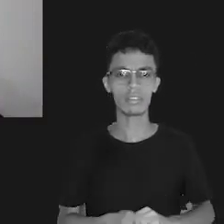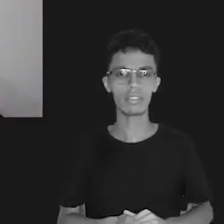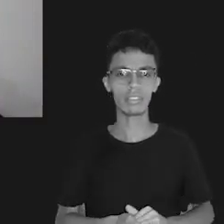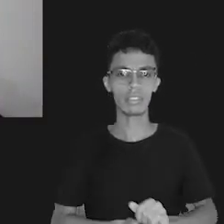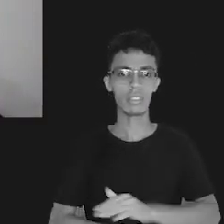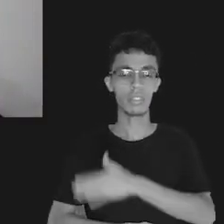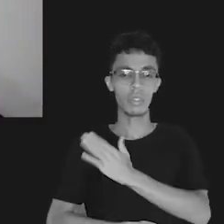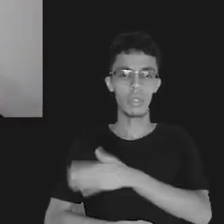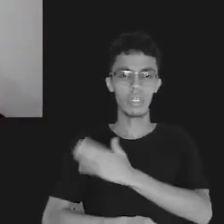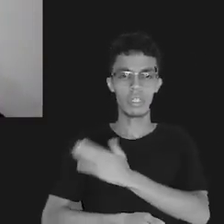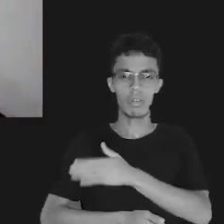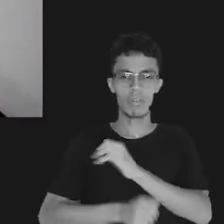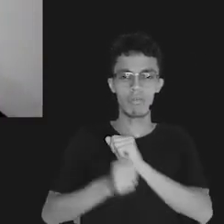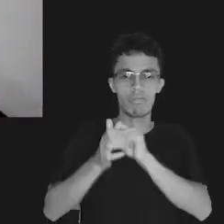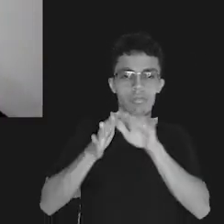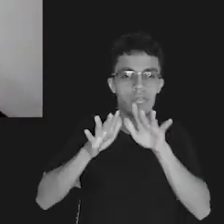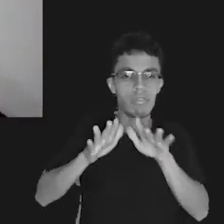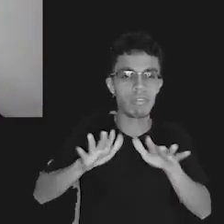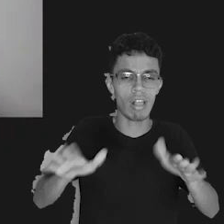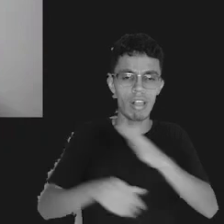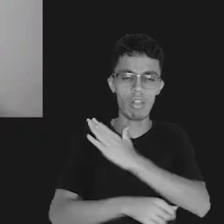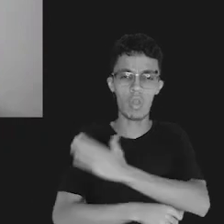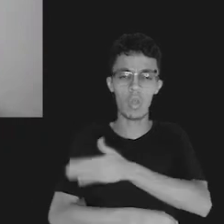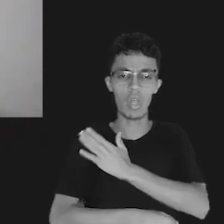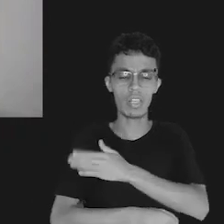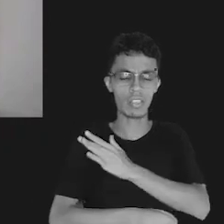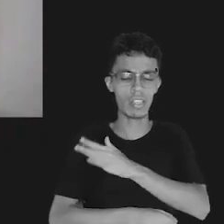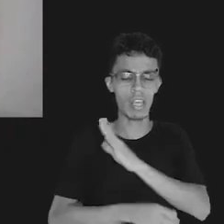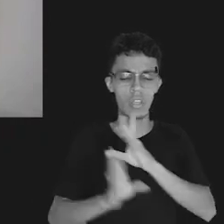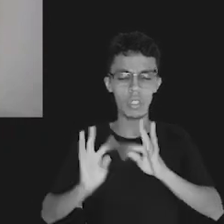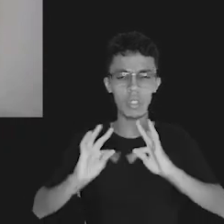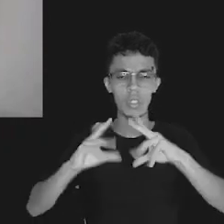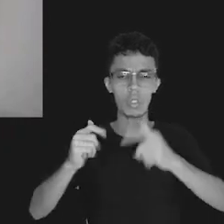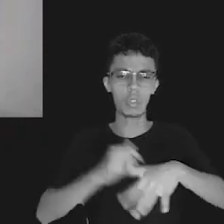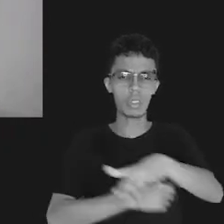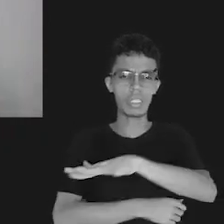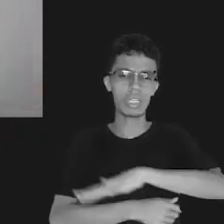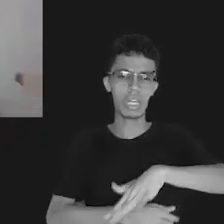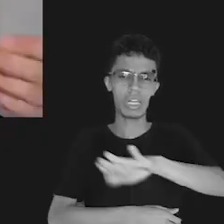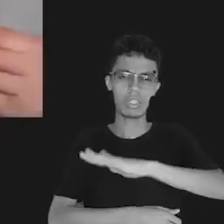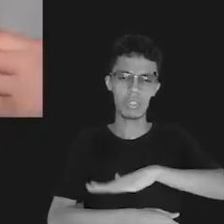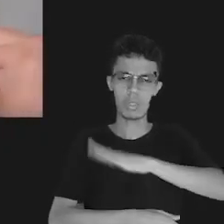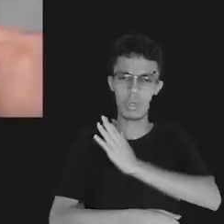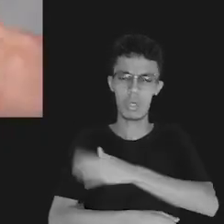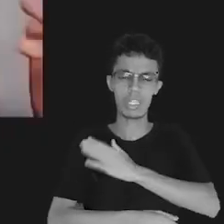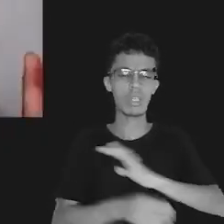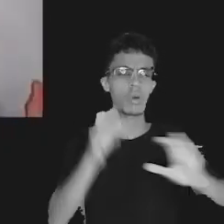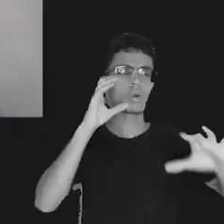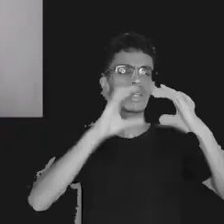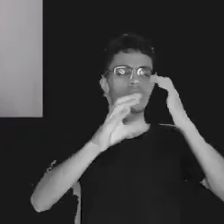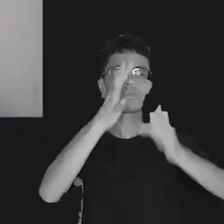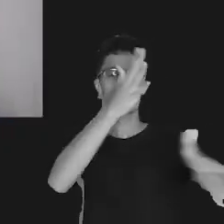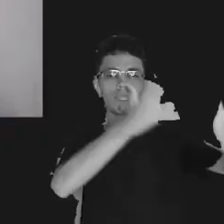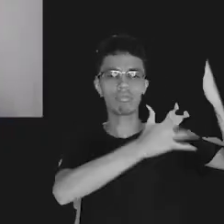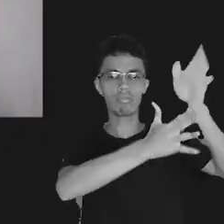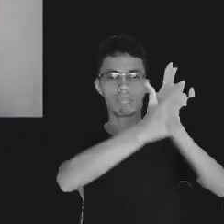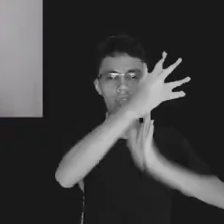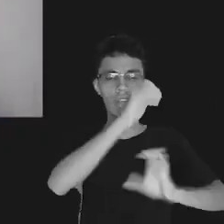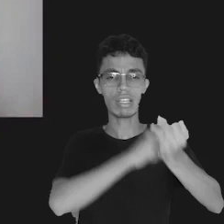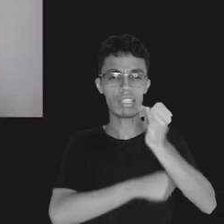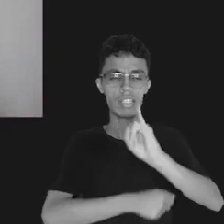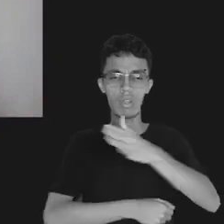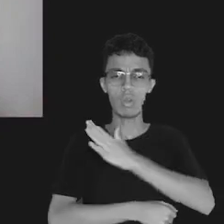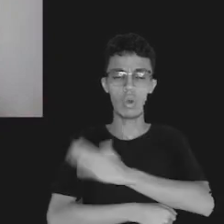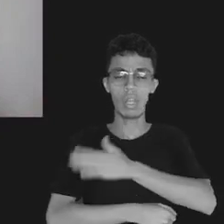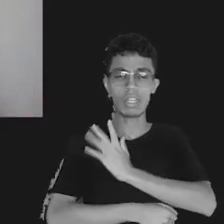de todos se alargasse. O coração? O coração? O canto só se ouviria se o coração de todos